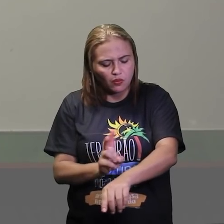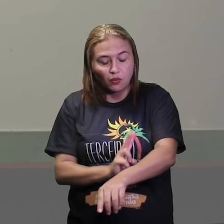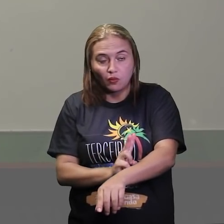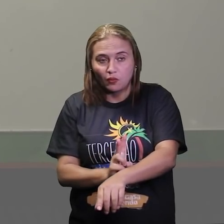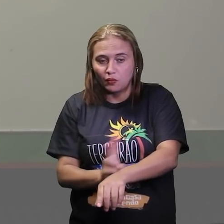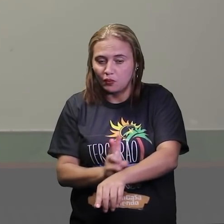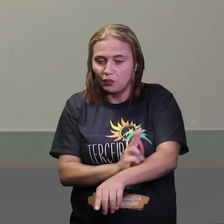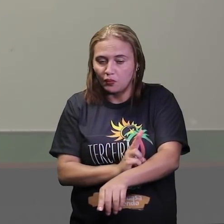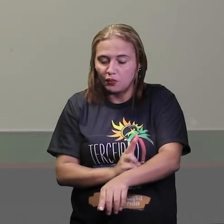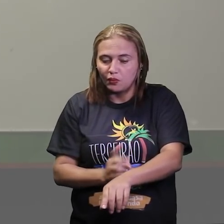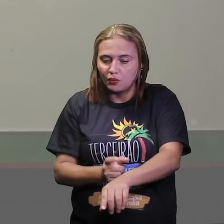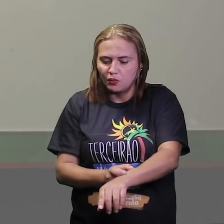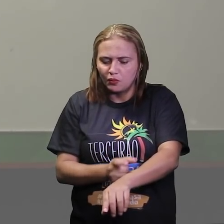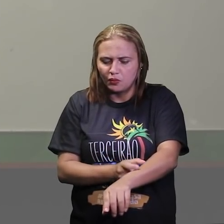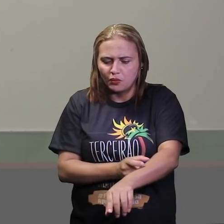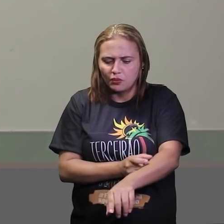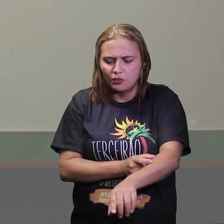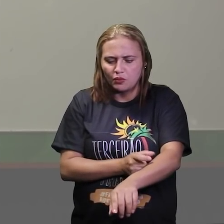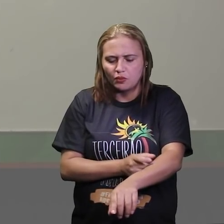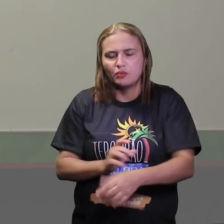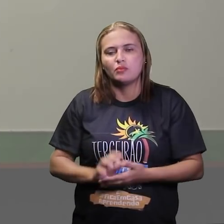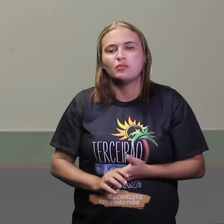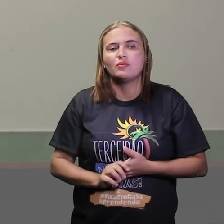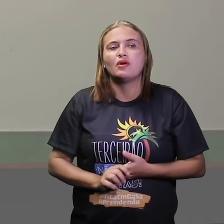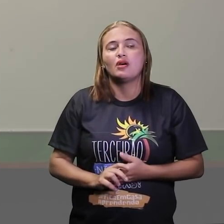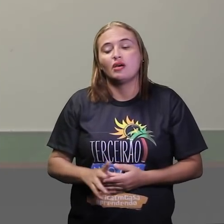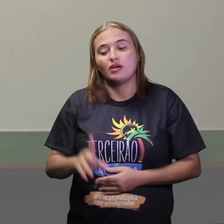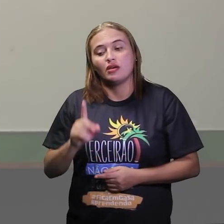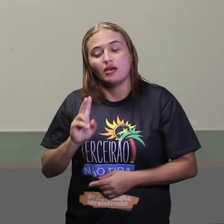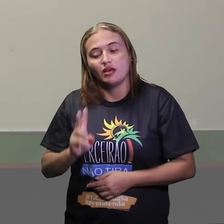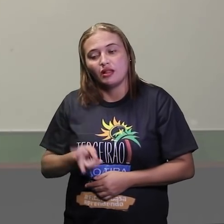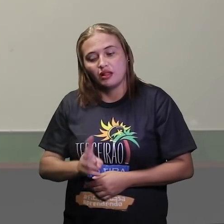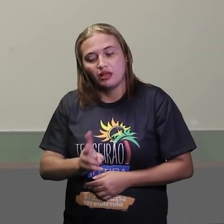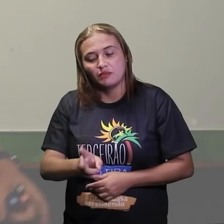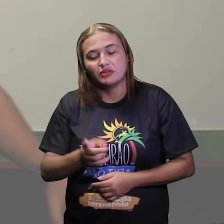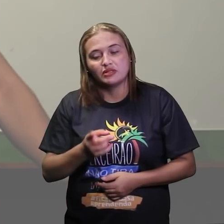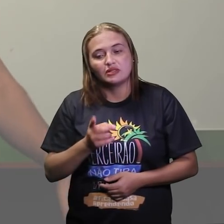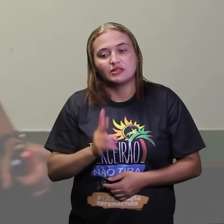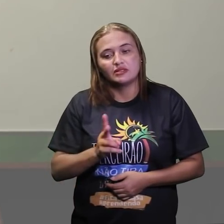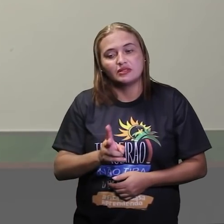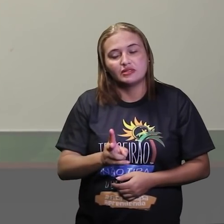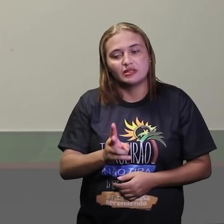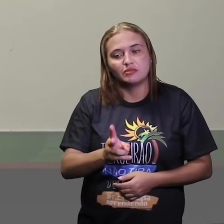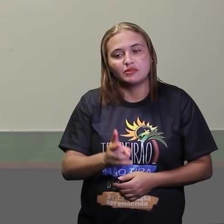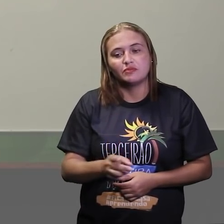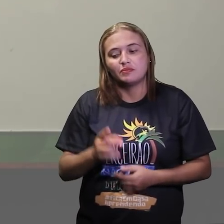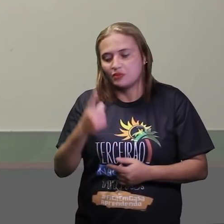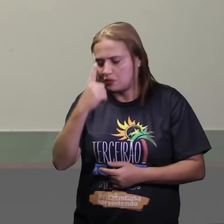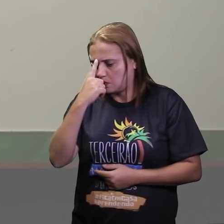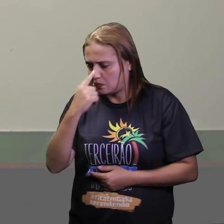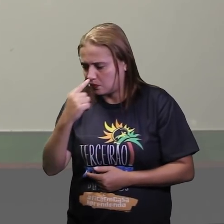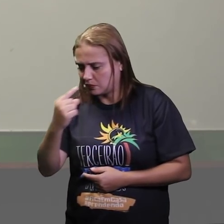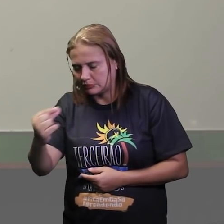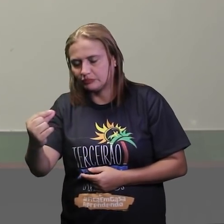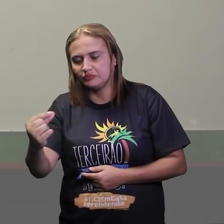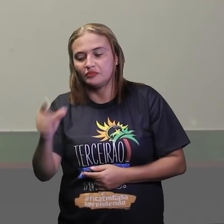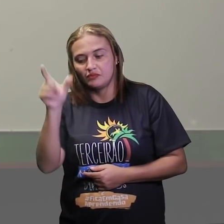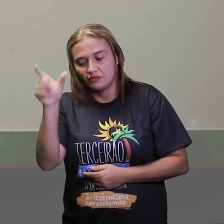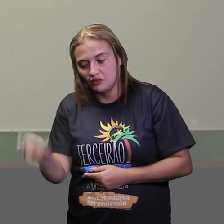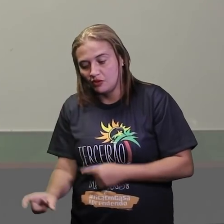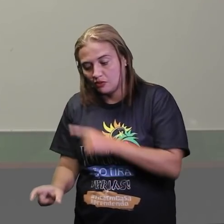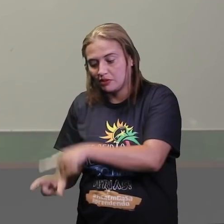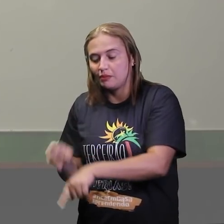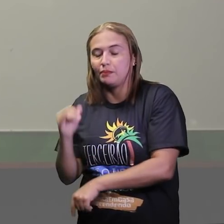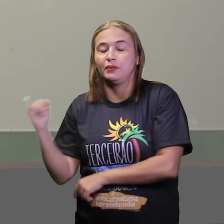dicas básicas. Tu não podes ir fazer a prova do Enem de humanas sem saber alguma coisa sobre esse rapaz. Que esse rapaz aqui é